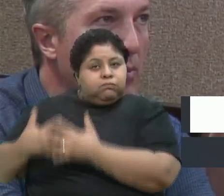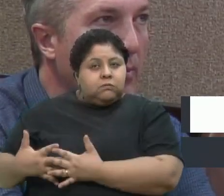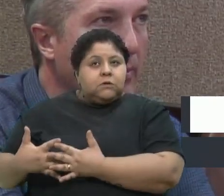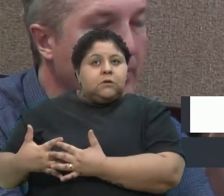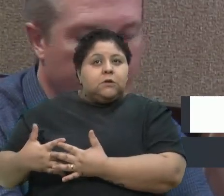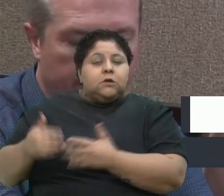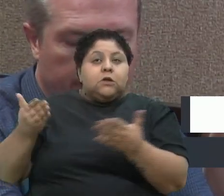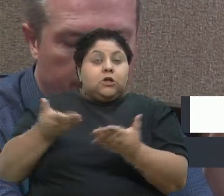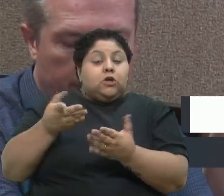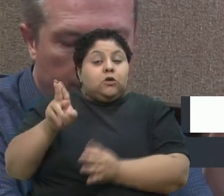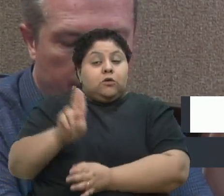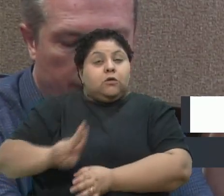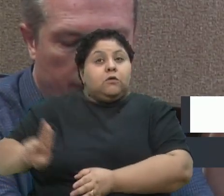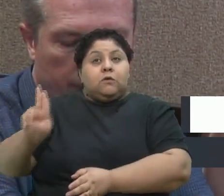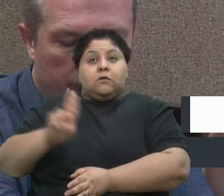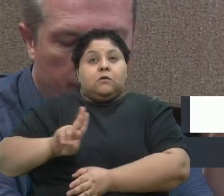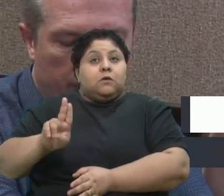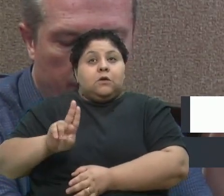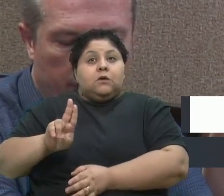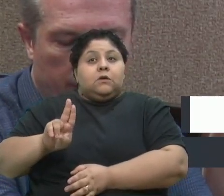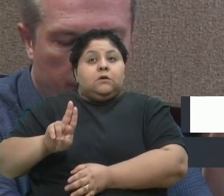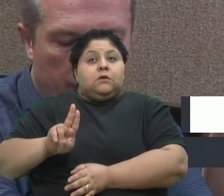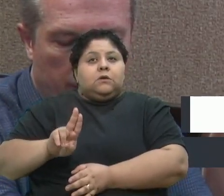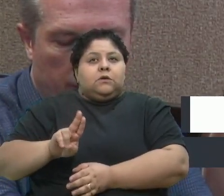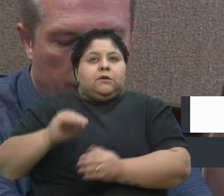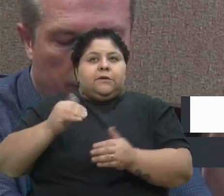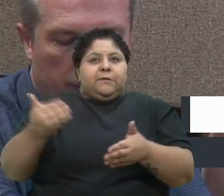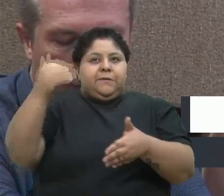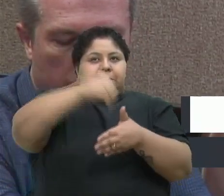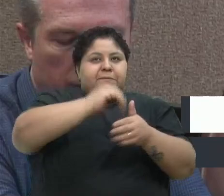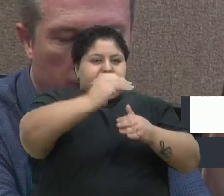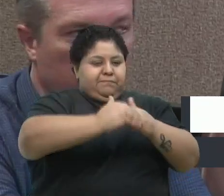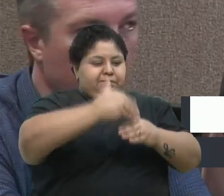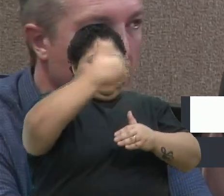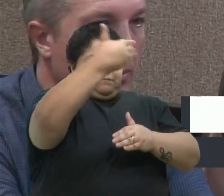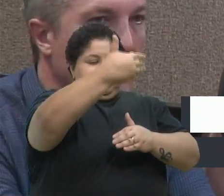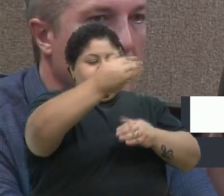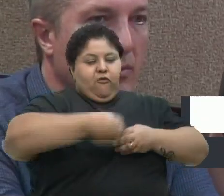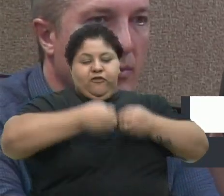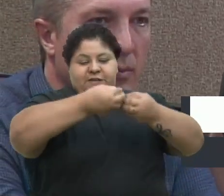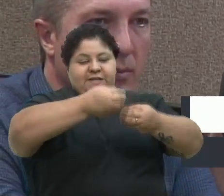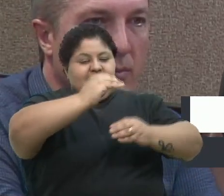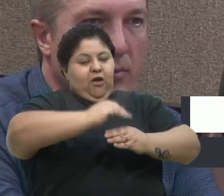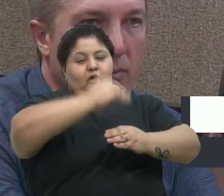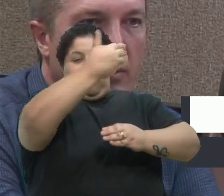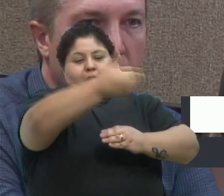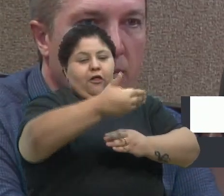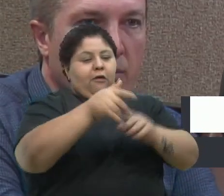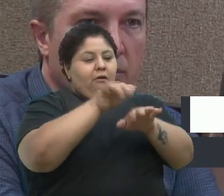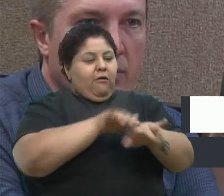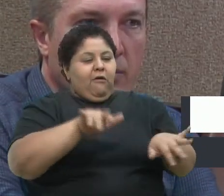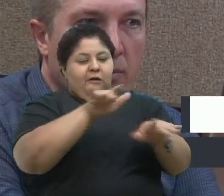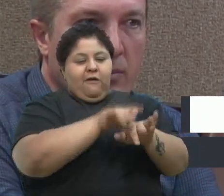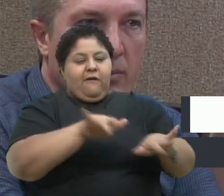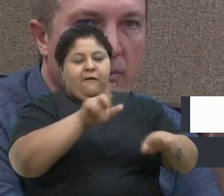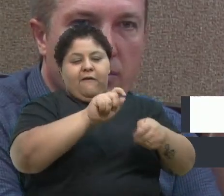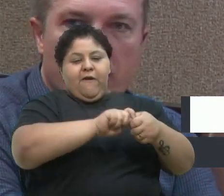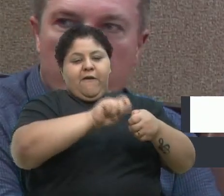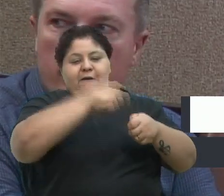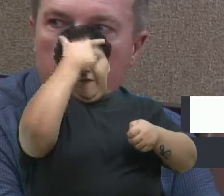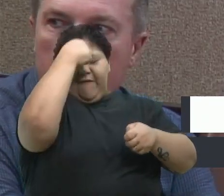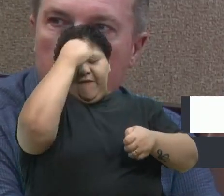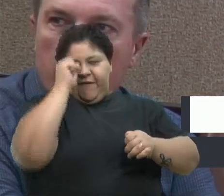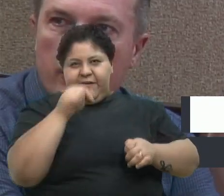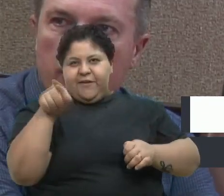que hoje uma universidade está num laptop. Você dá um laptop para um aluno, ele está na universidade. Os senhores sabem